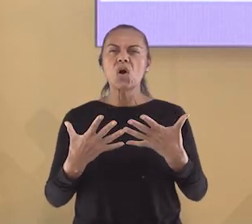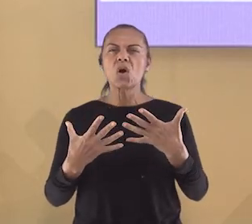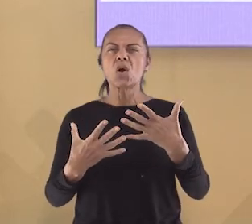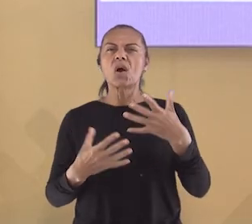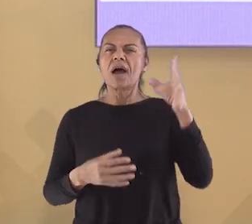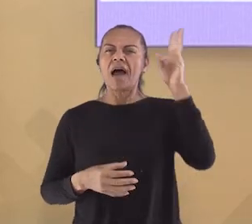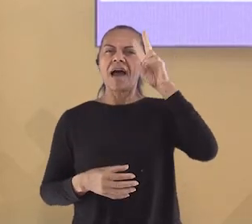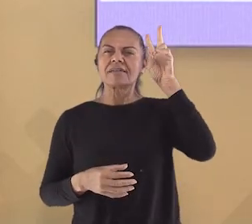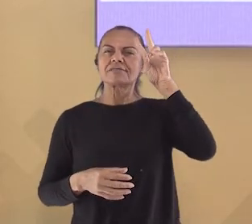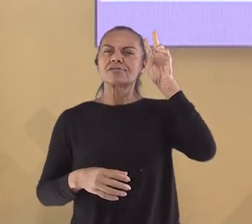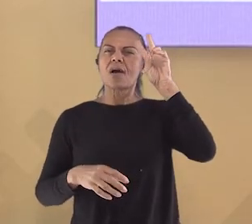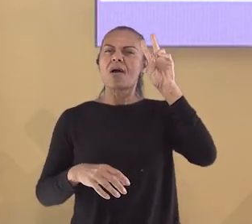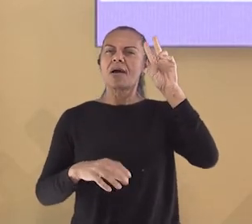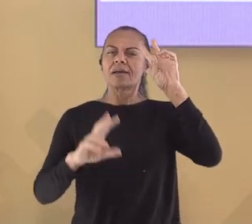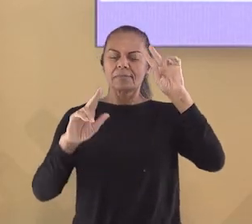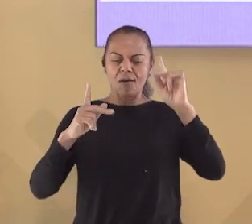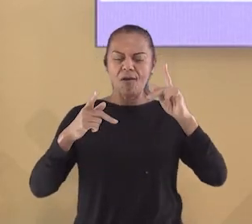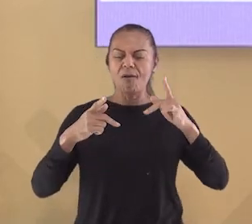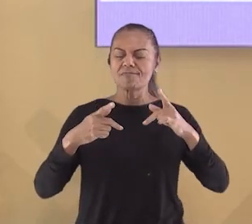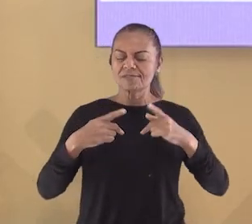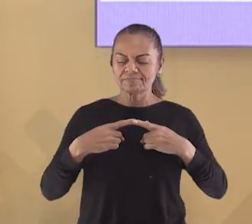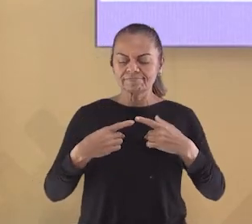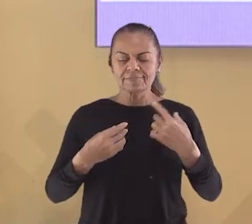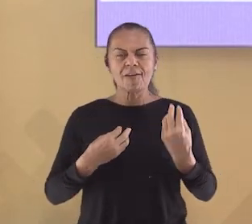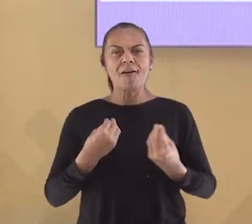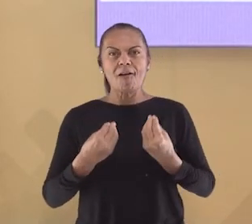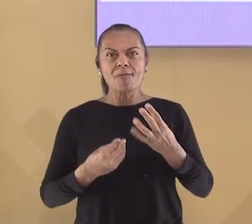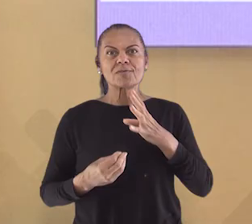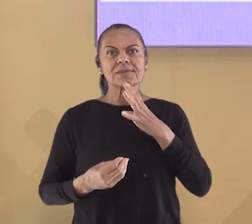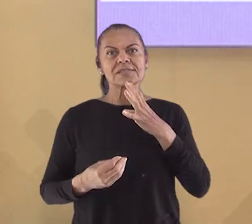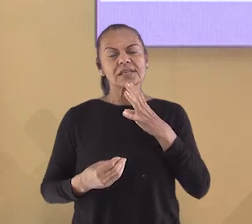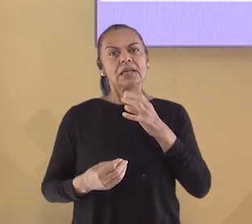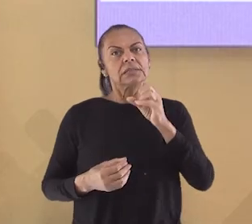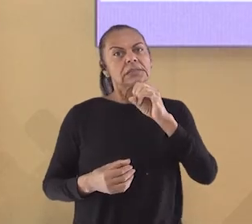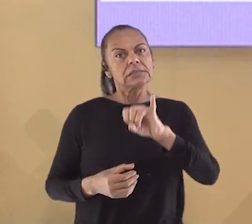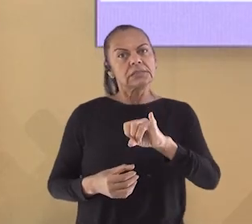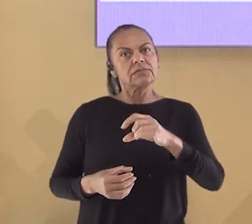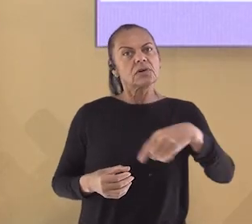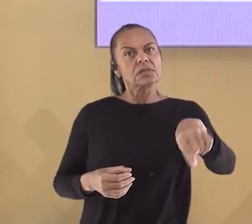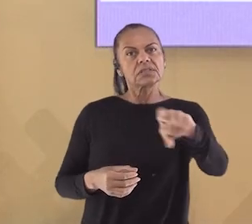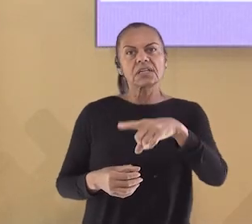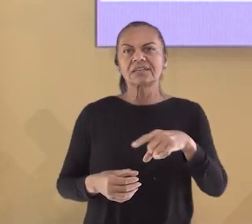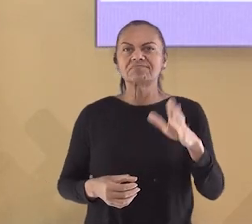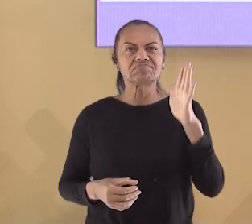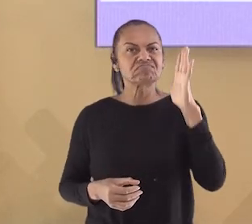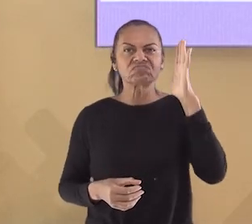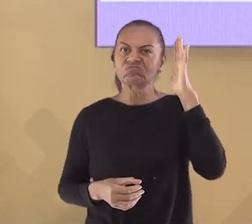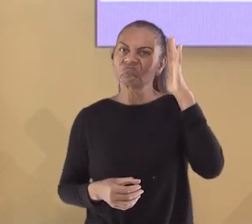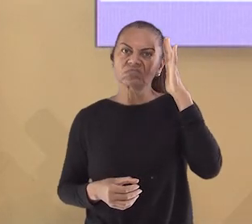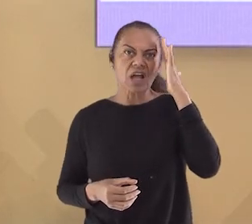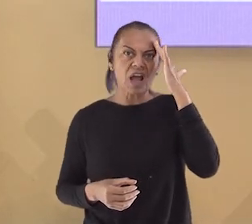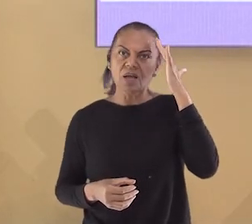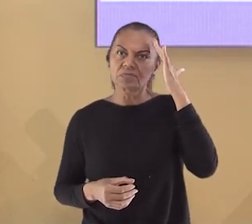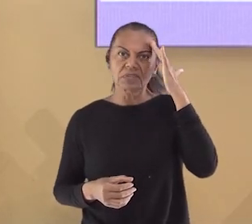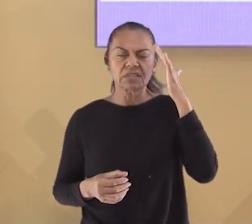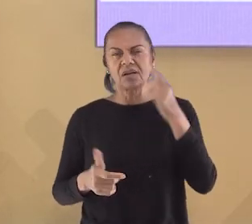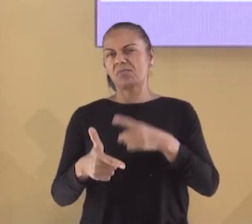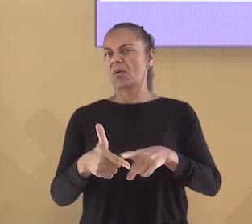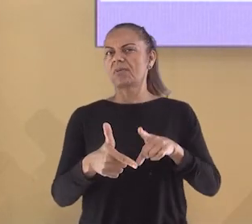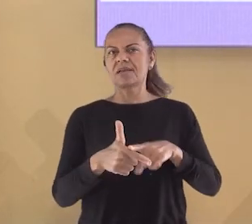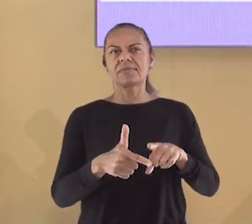família. Se você ainda não conseguiu saber, não tem problema. Quando a aula acabar, você pode procurar